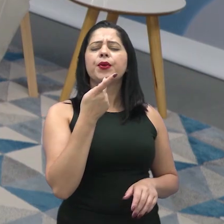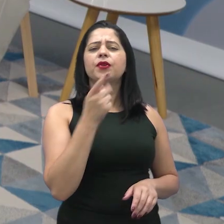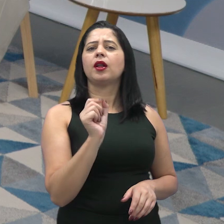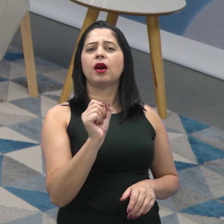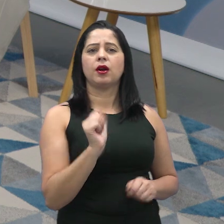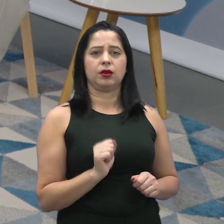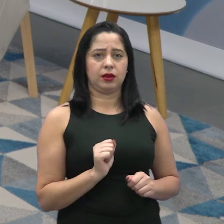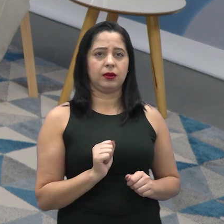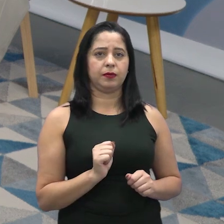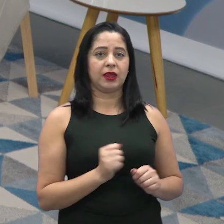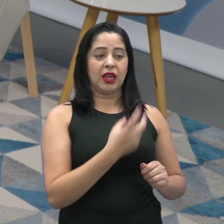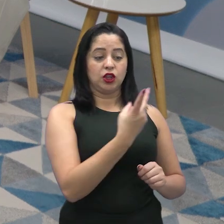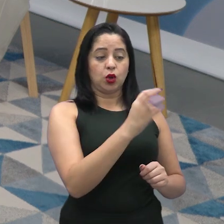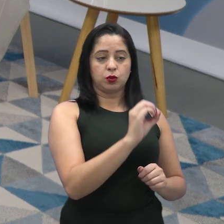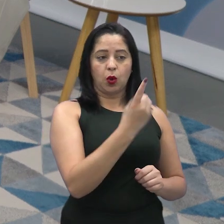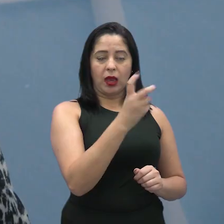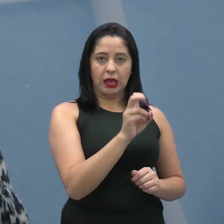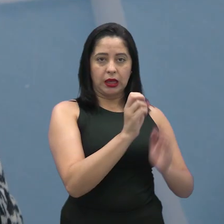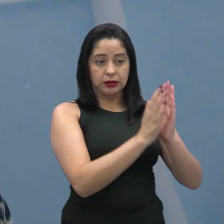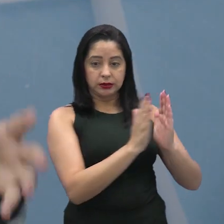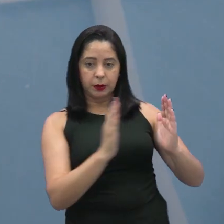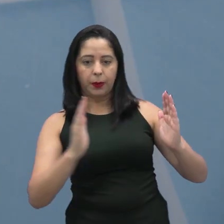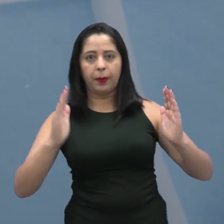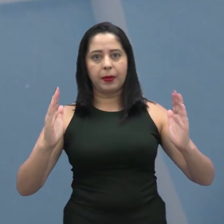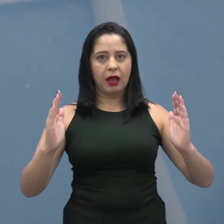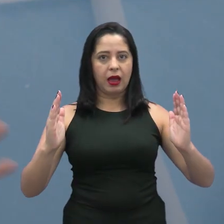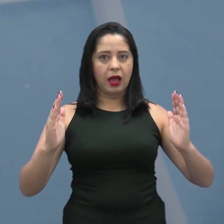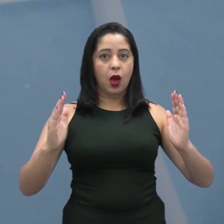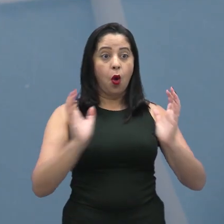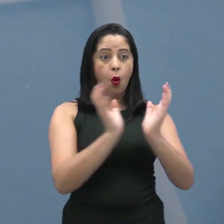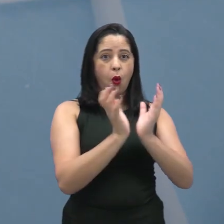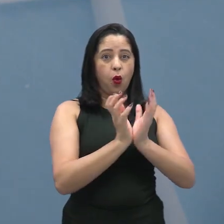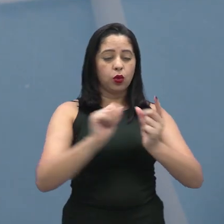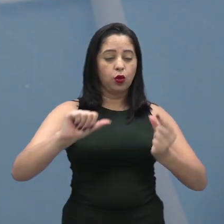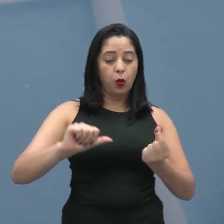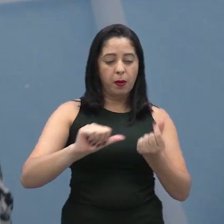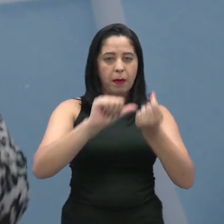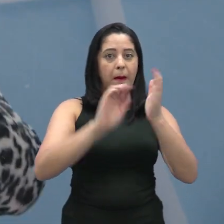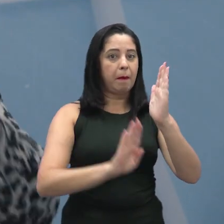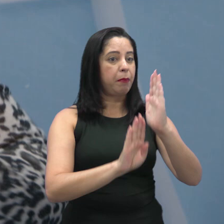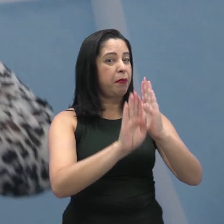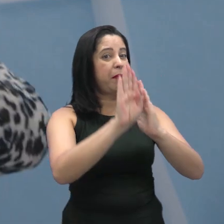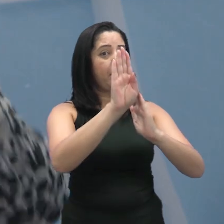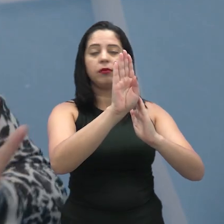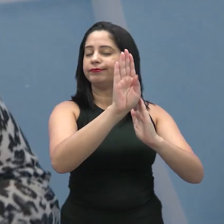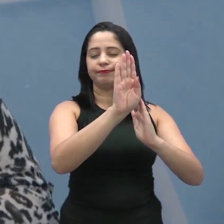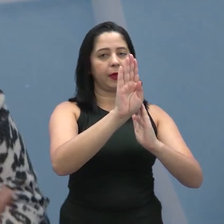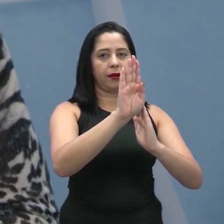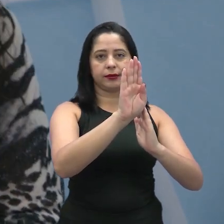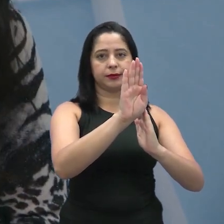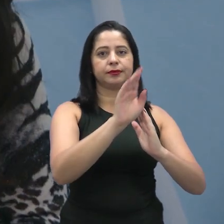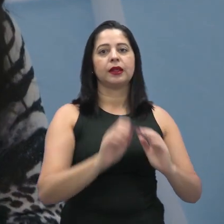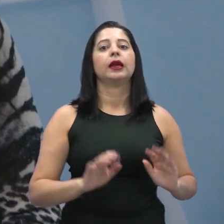Edson, que desde 2015 a classe média brasileira, né, não crescia. Vamos especificar